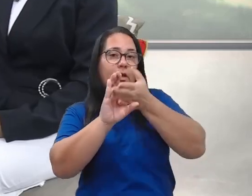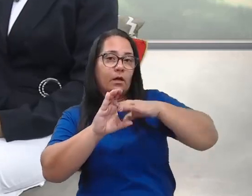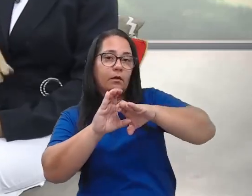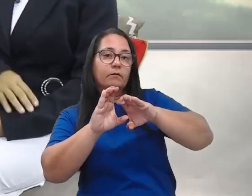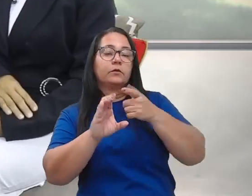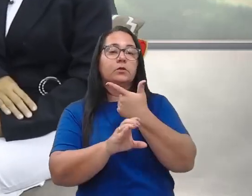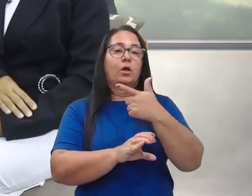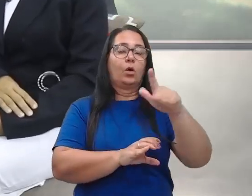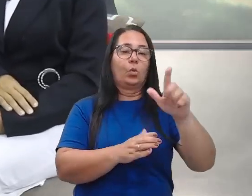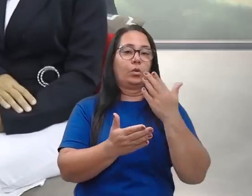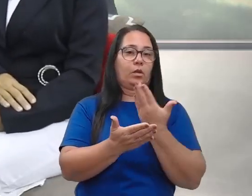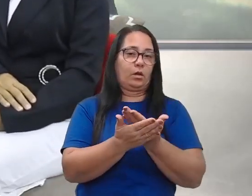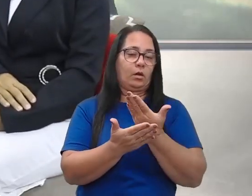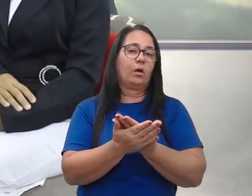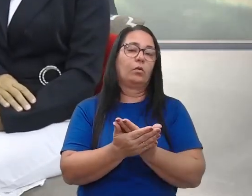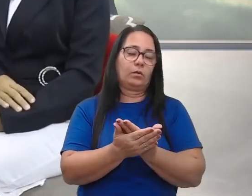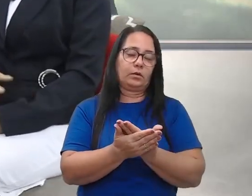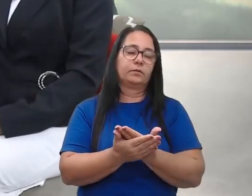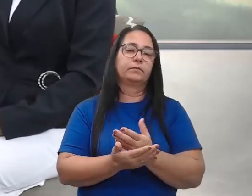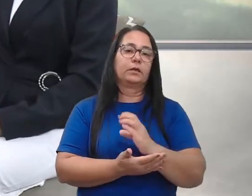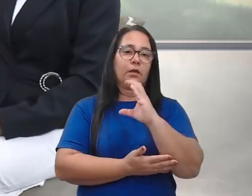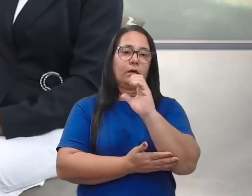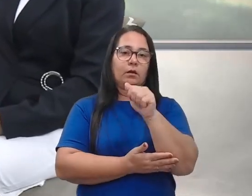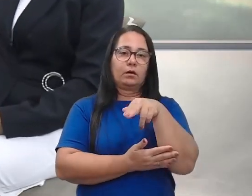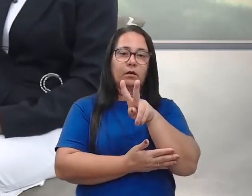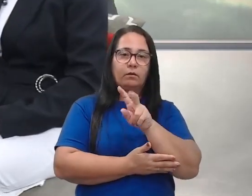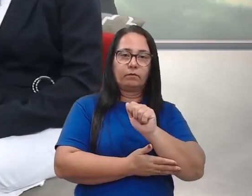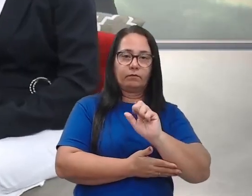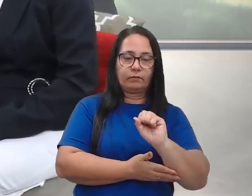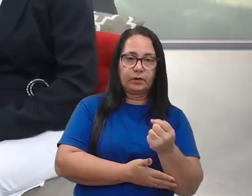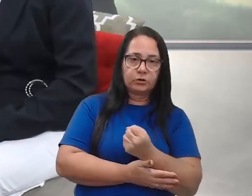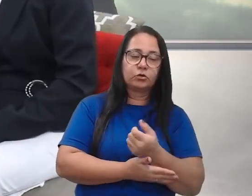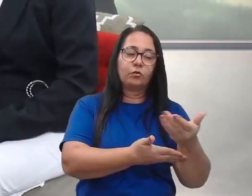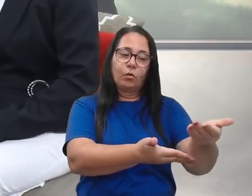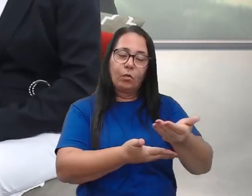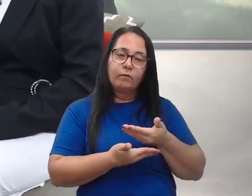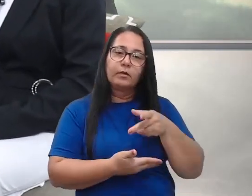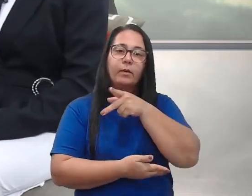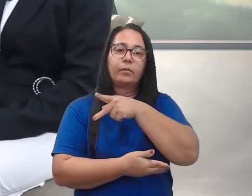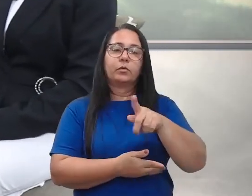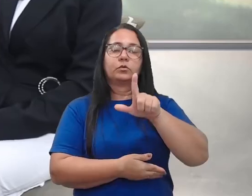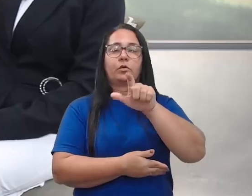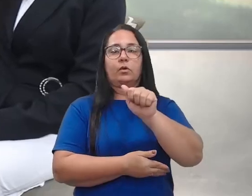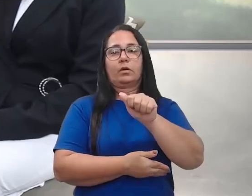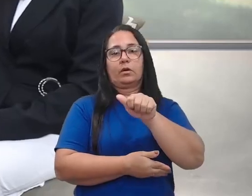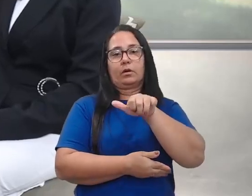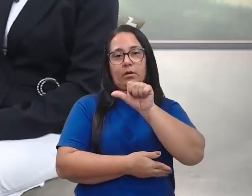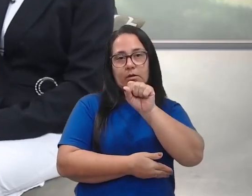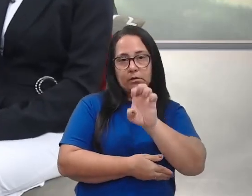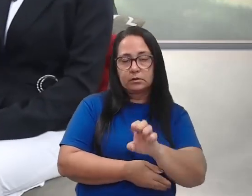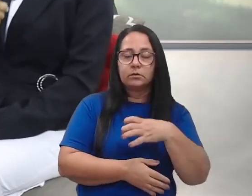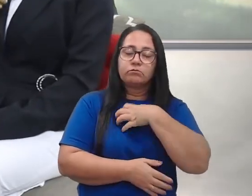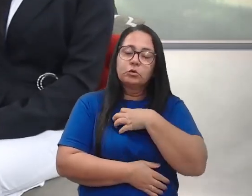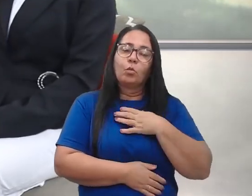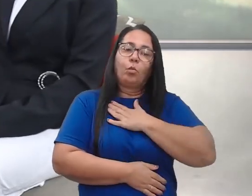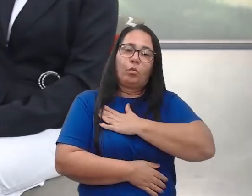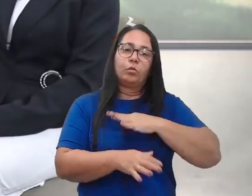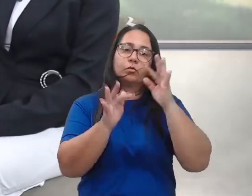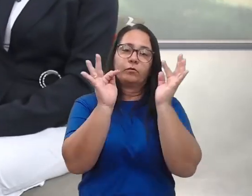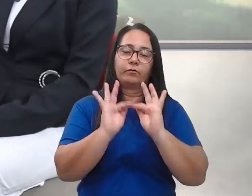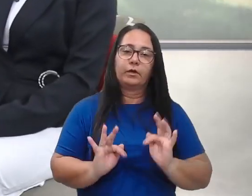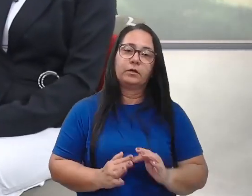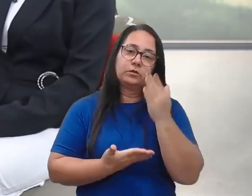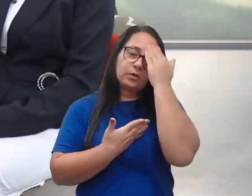videoaula que a gente vai trazer também a nossa professora Laís. Eu fiquei muito feliz de estar com você aqui. Eu estou muito grata e a